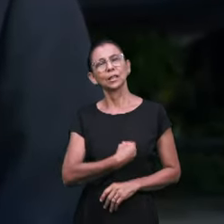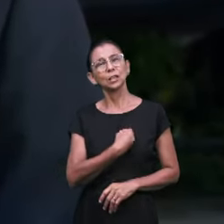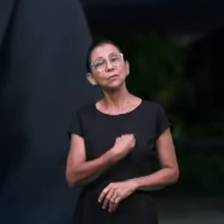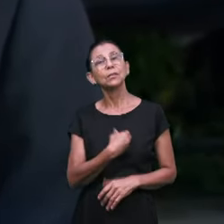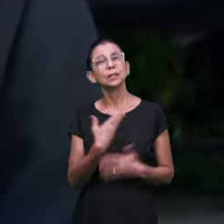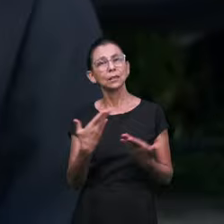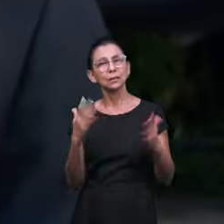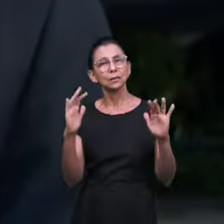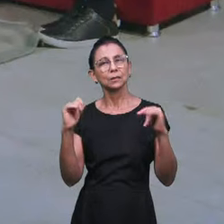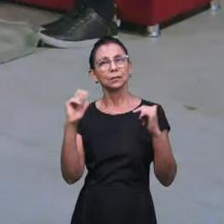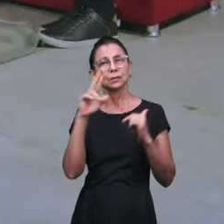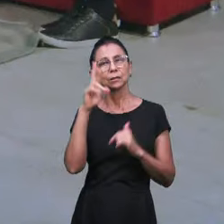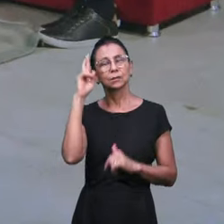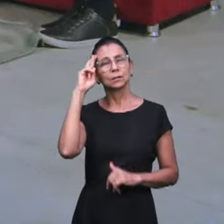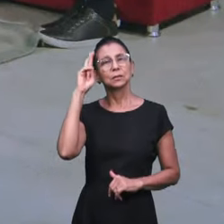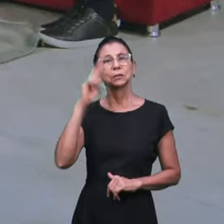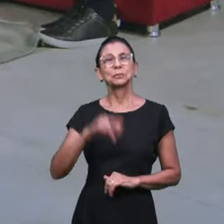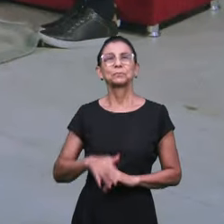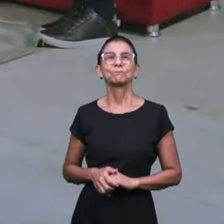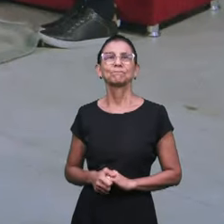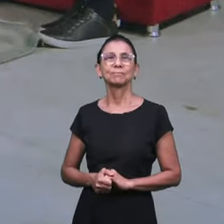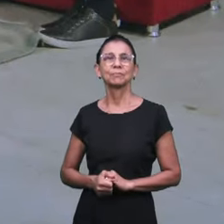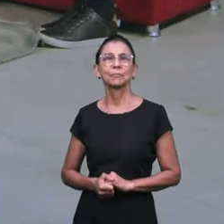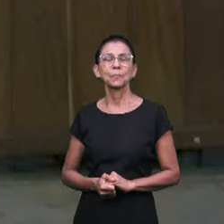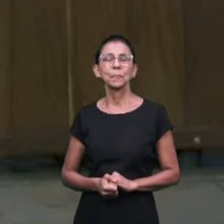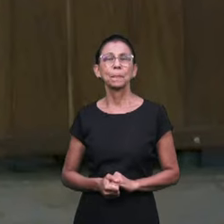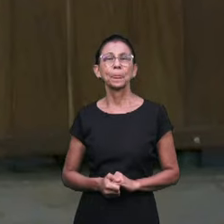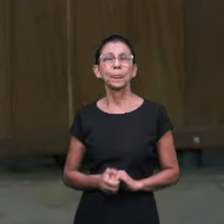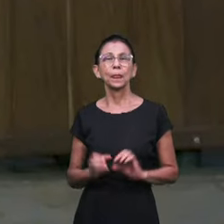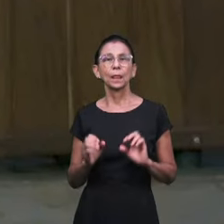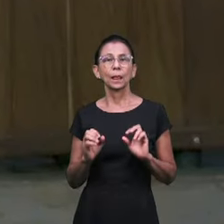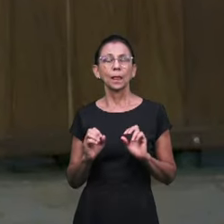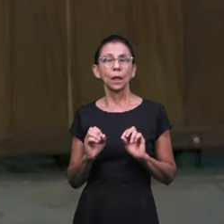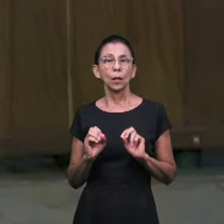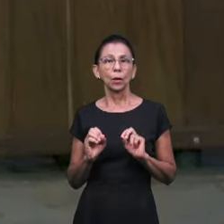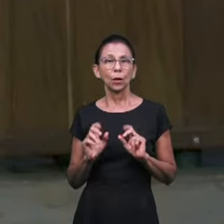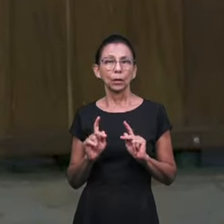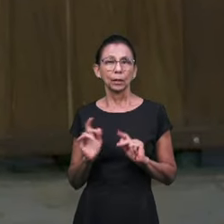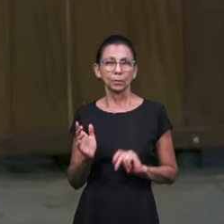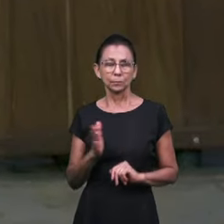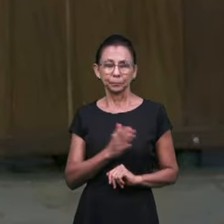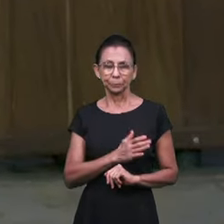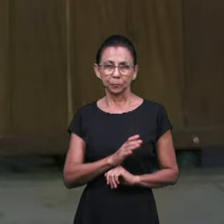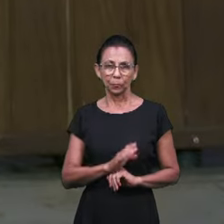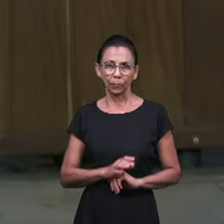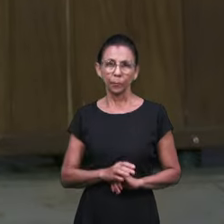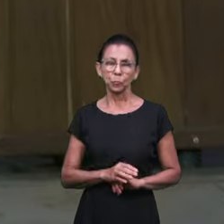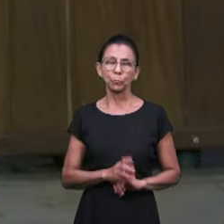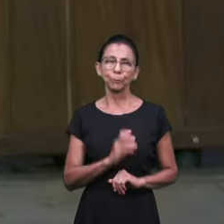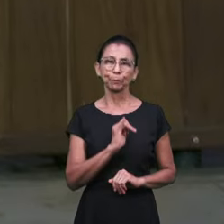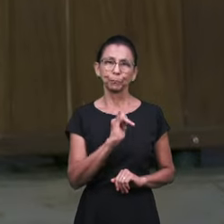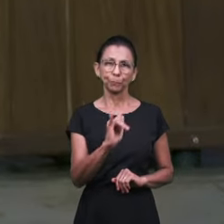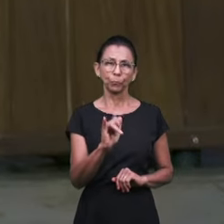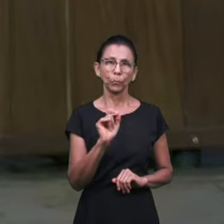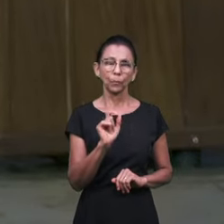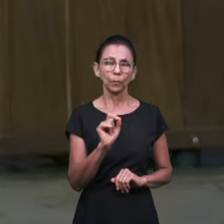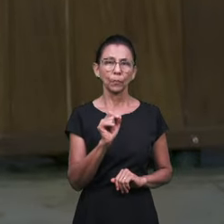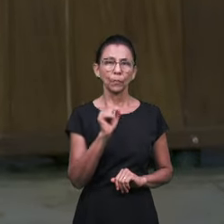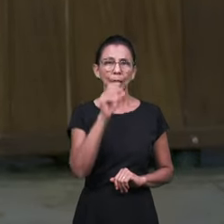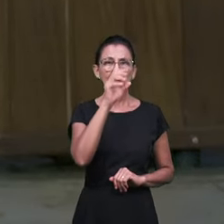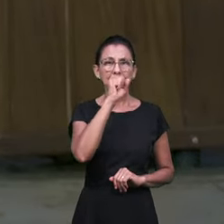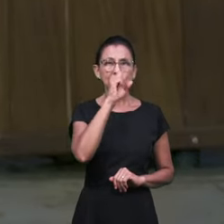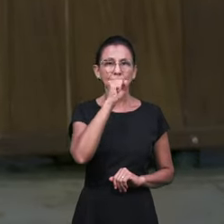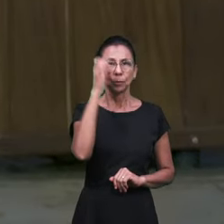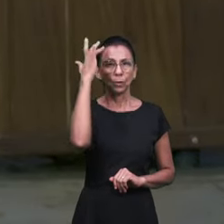o nome do Senhor. Muito bem, eu agora quero falar algo especial com você que está participando conosco. É que amanhã, sábado,